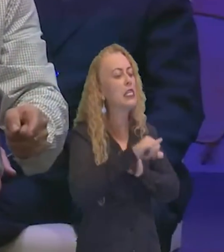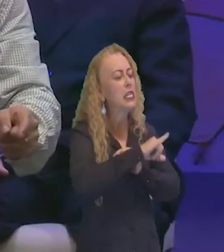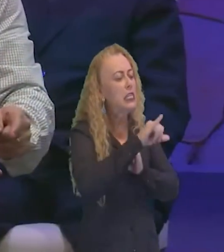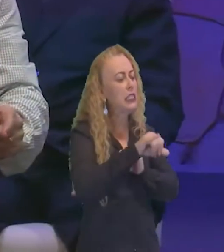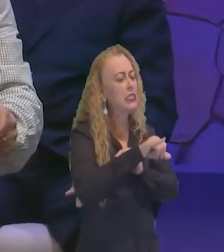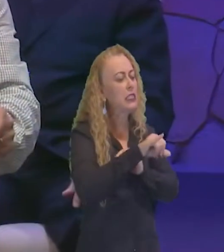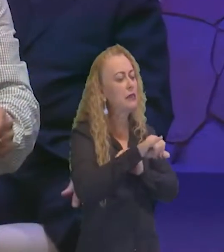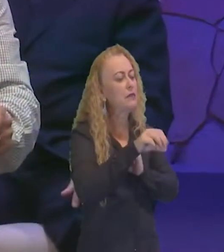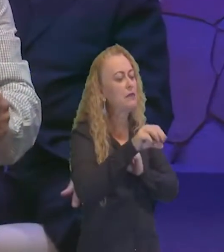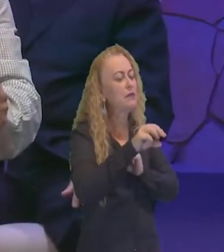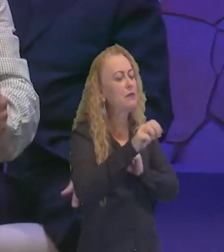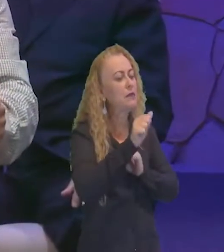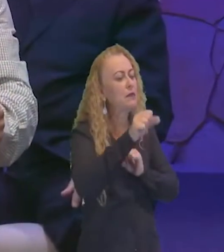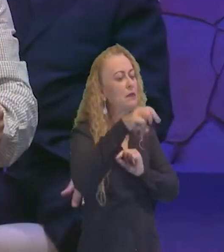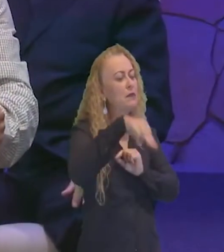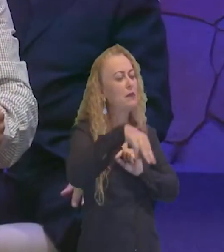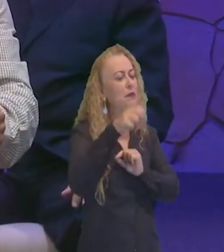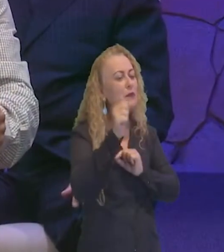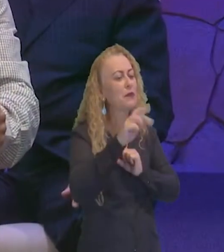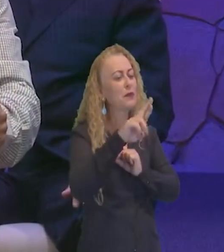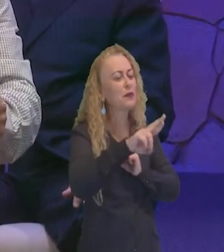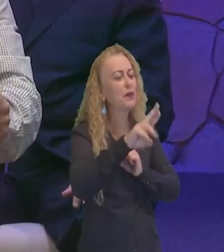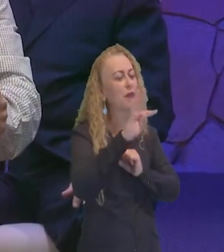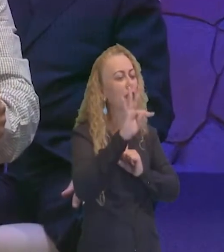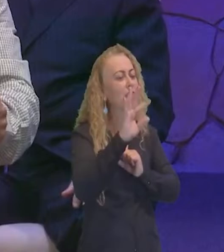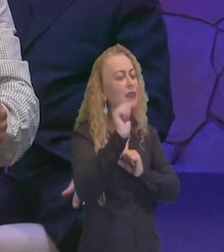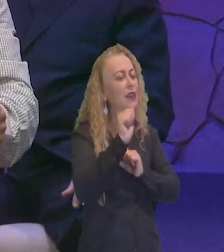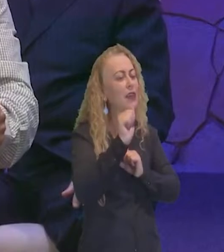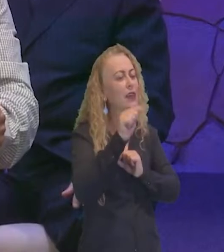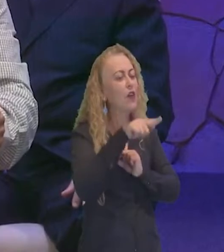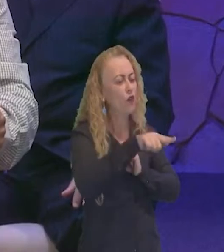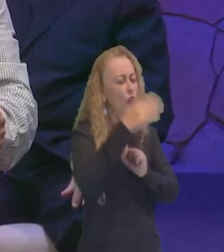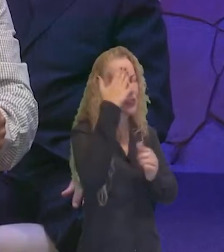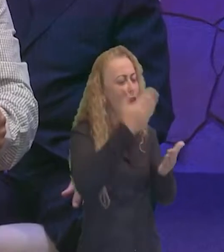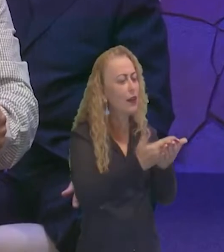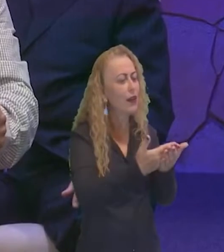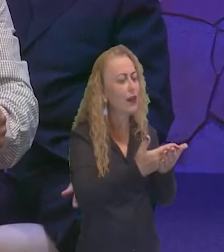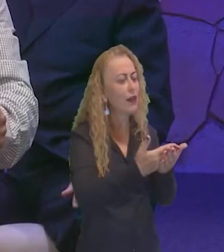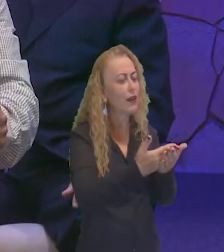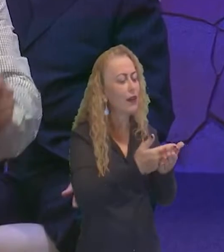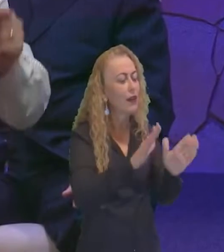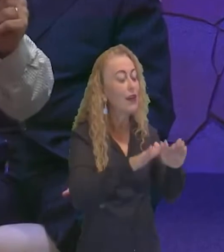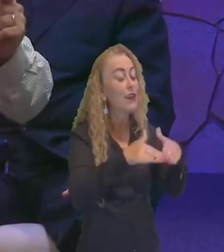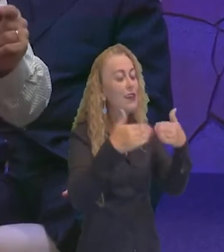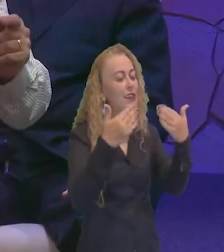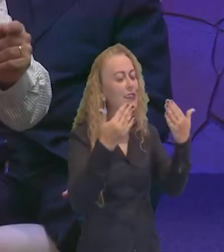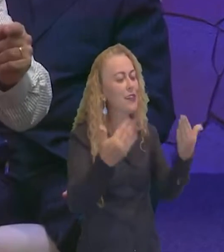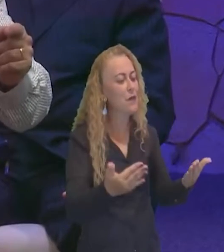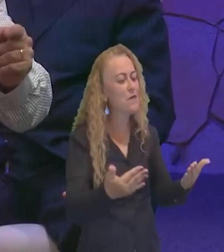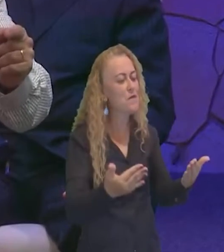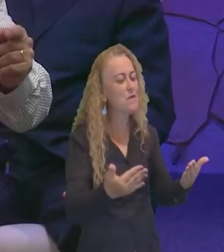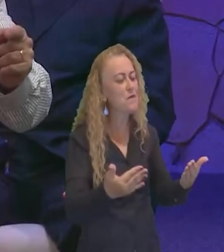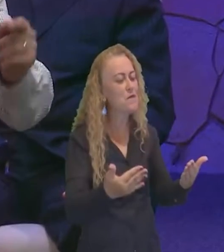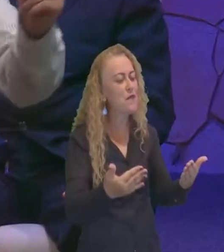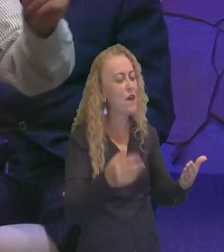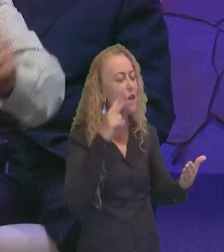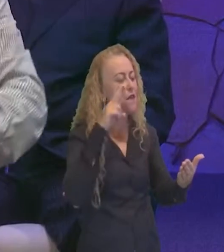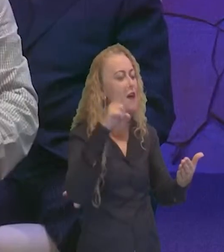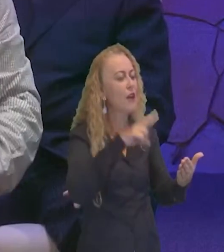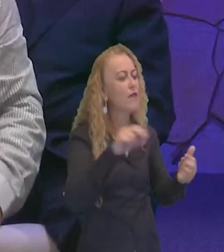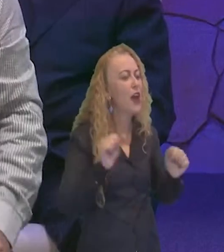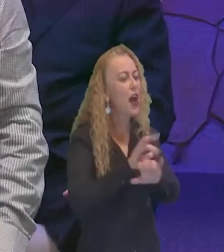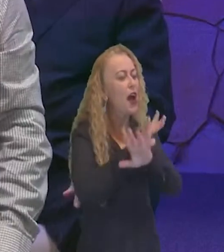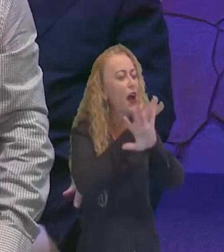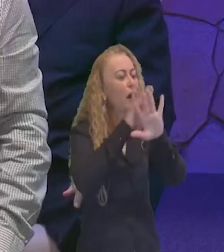creres, verás a glória de Deus. Se você crer, você